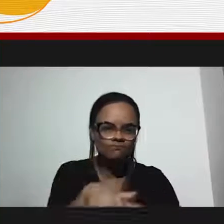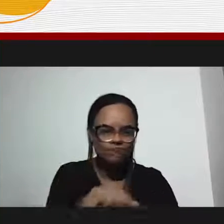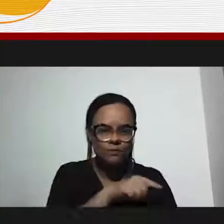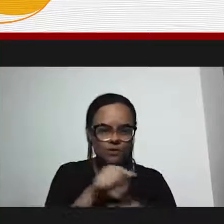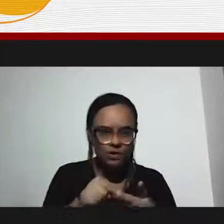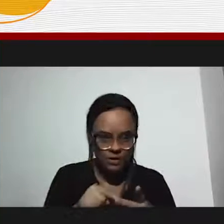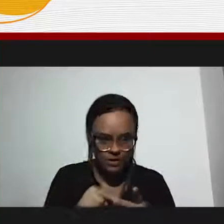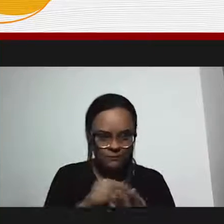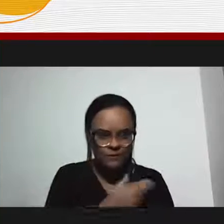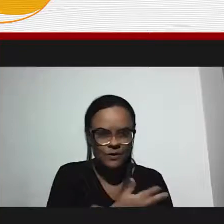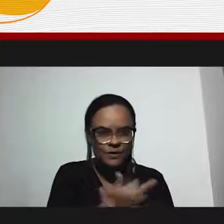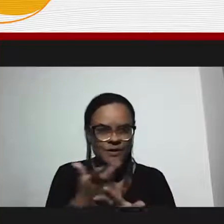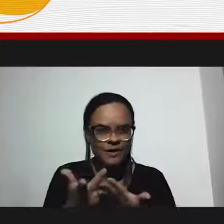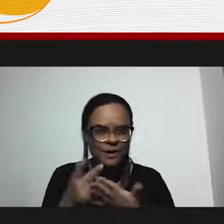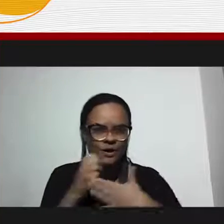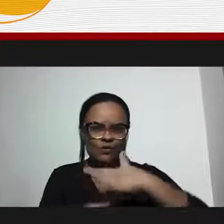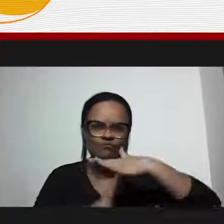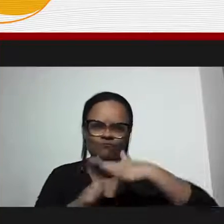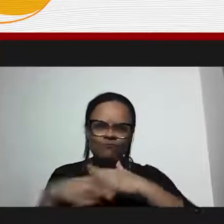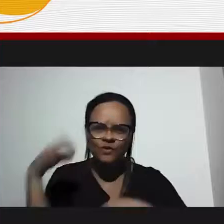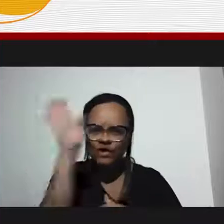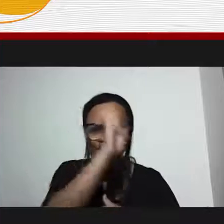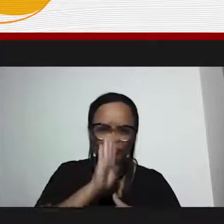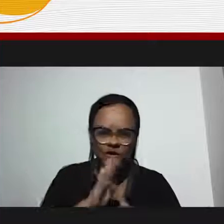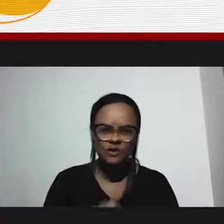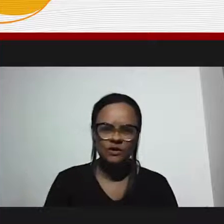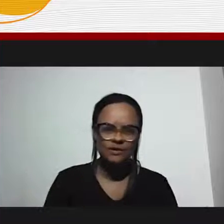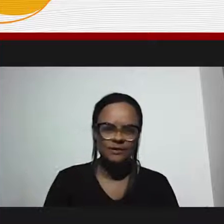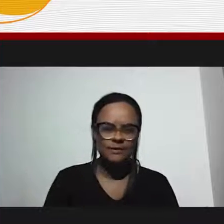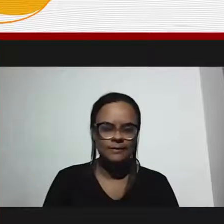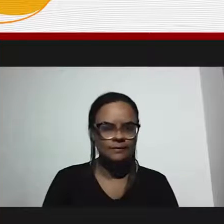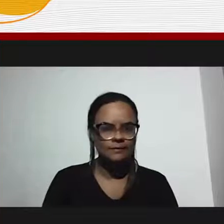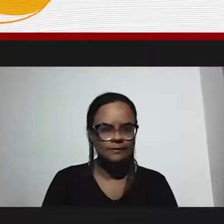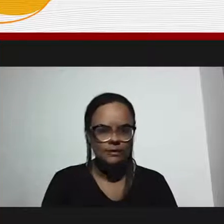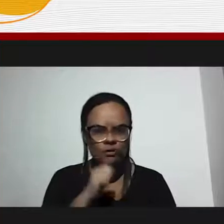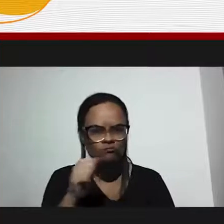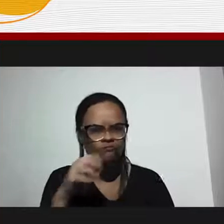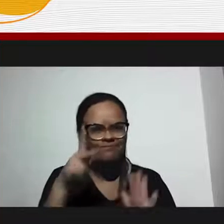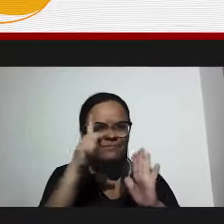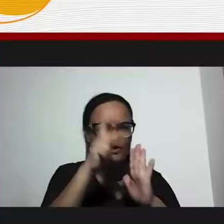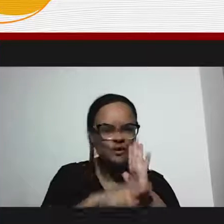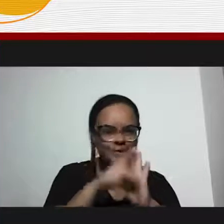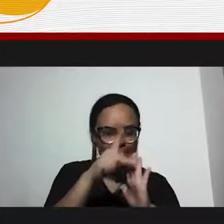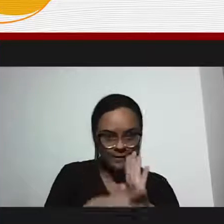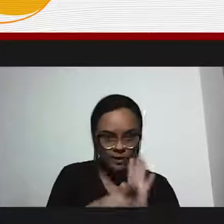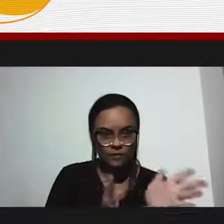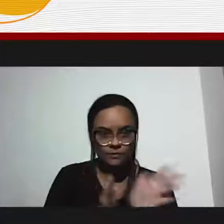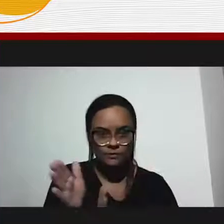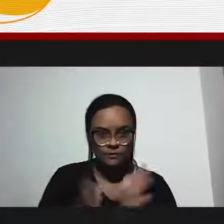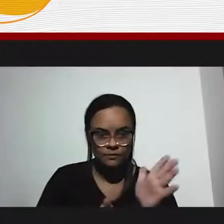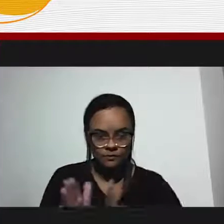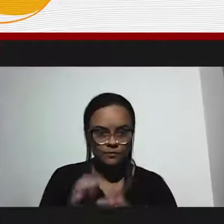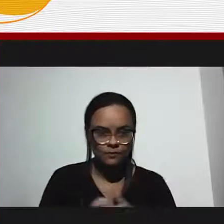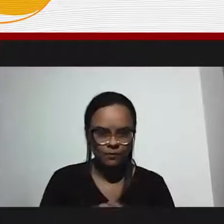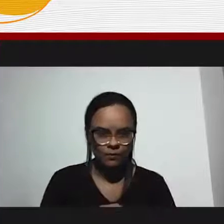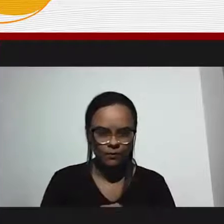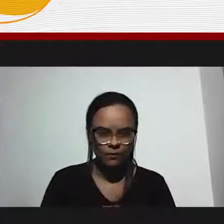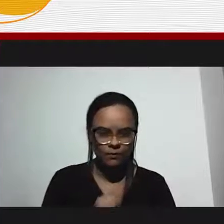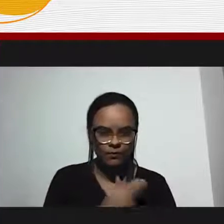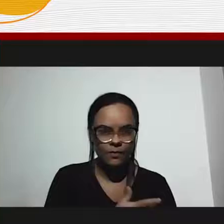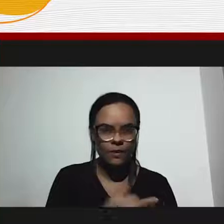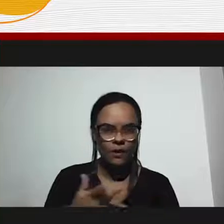para várias empresas do Brasil, apresento projetos de acessibilidade e inclusão para